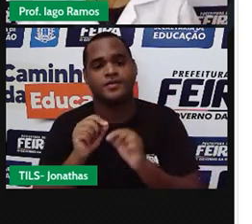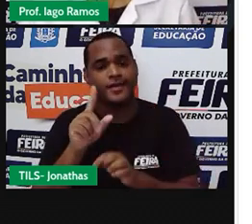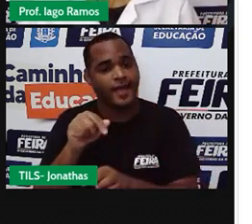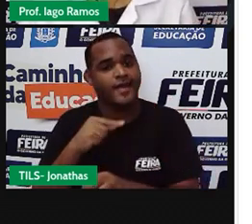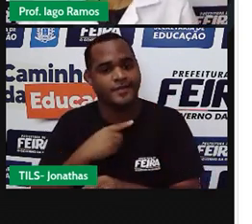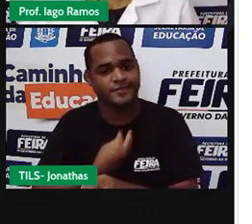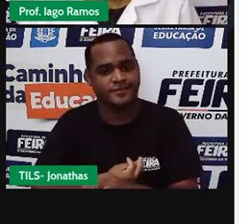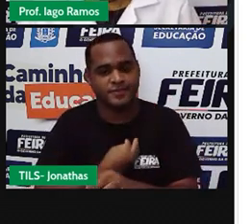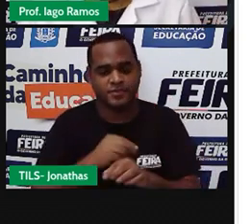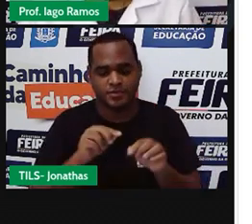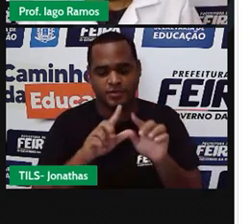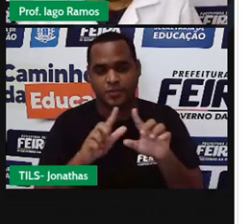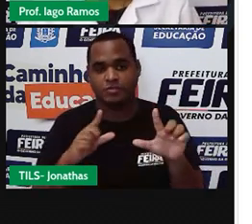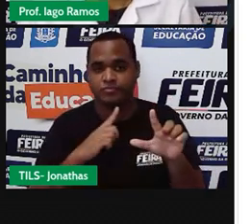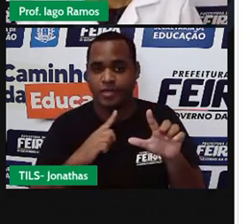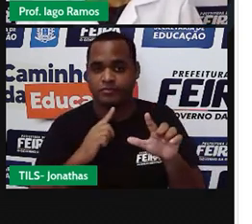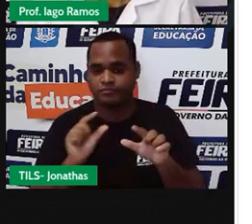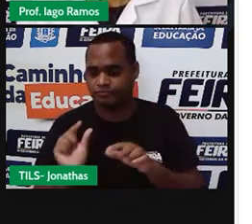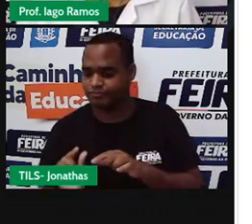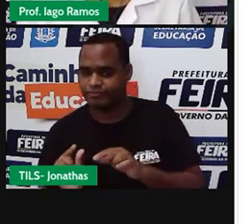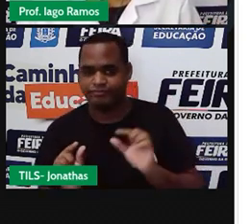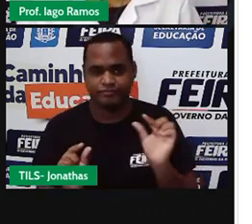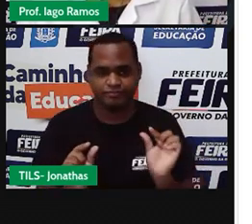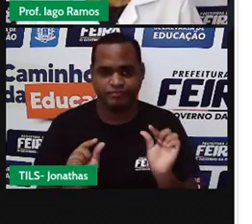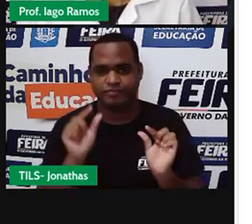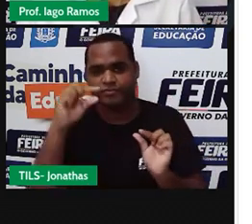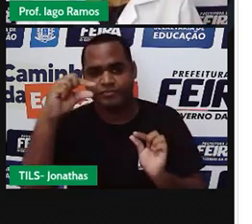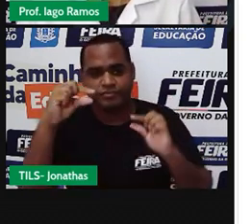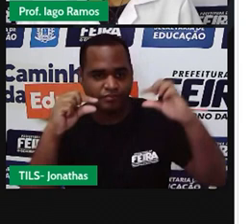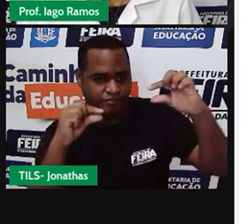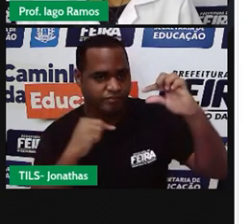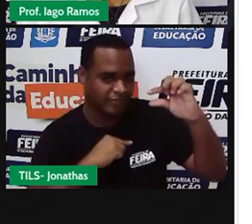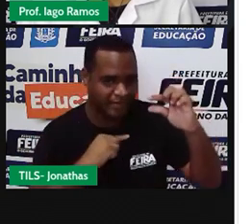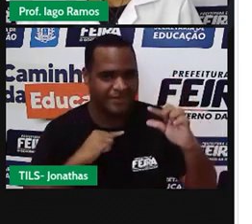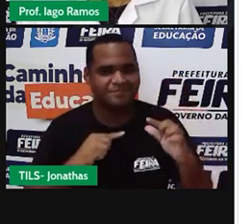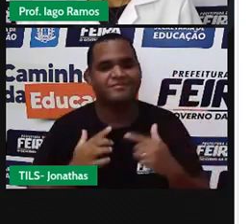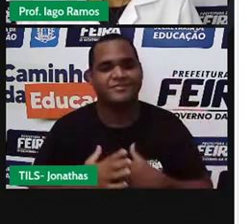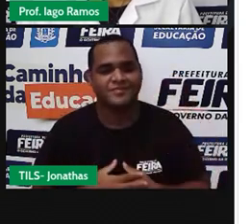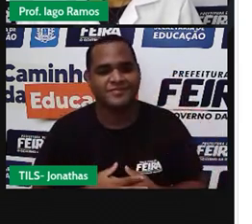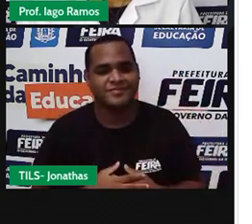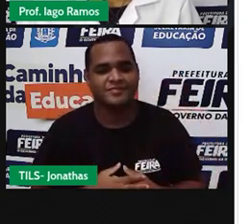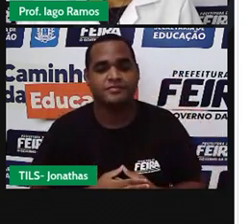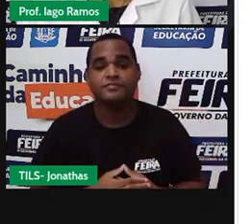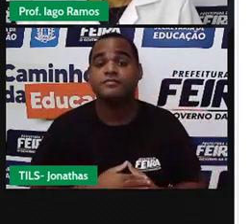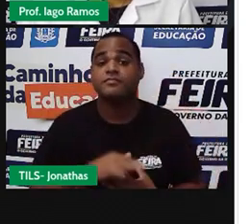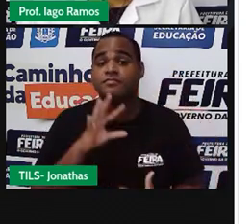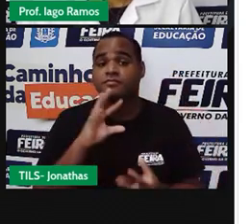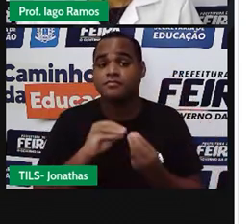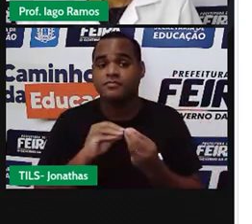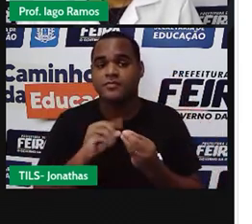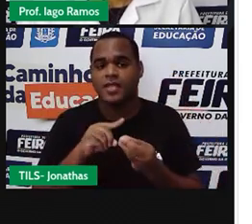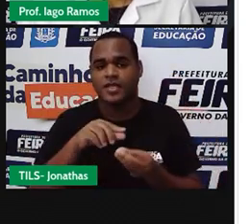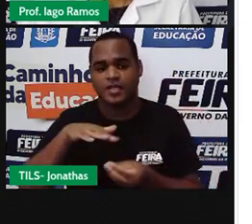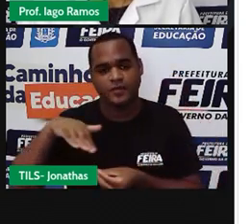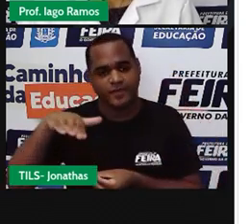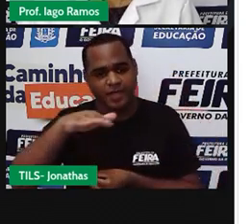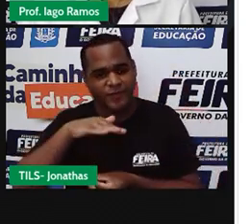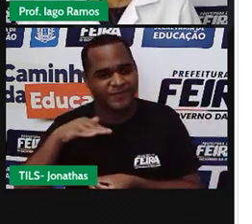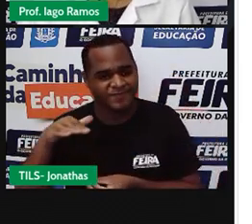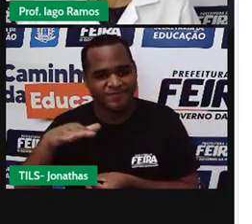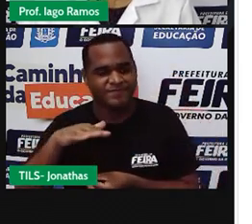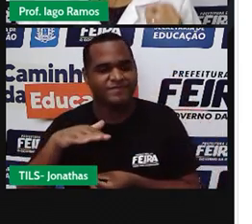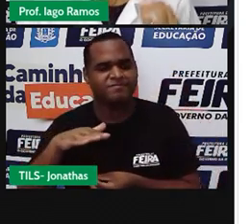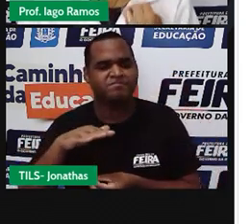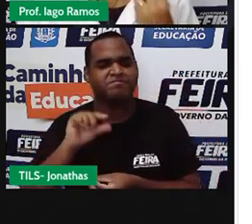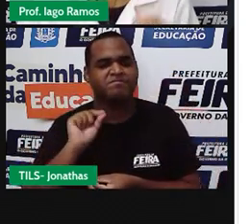que têm ângulos tá então considerando essa unidade de área essa